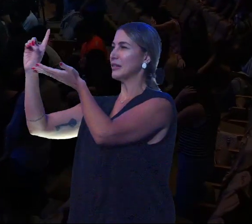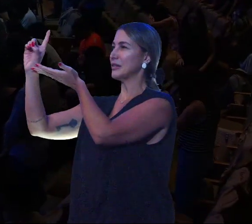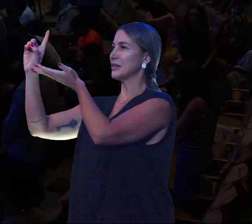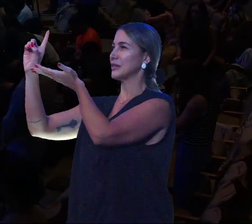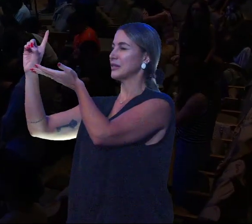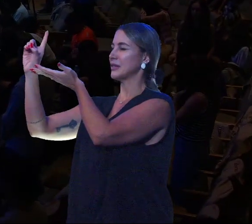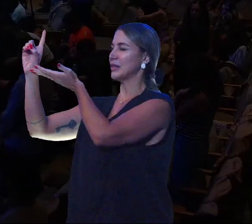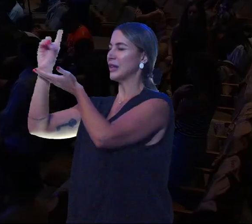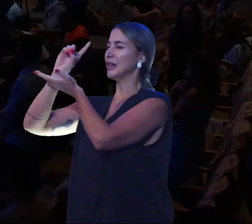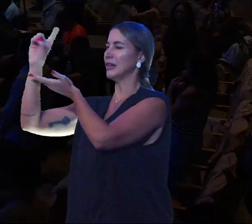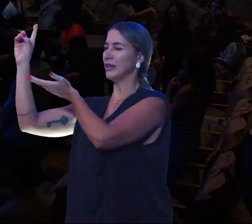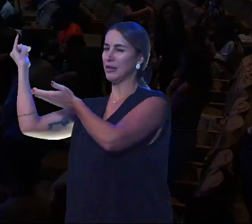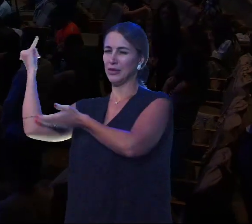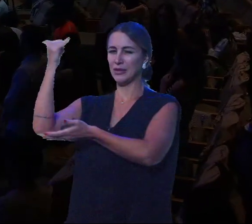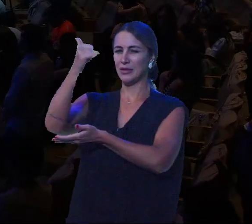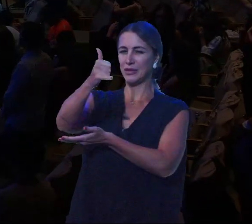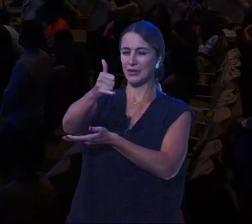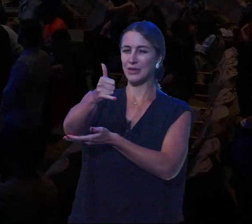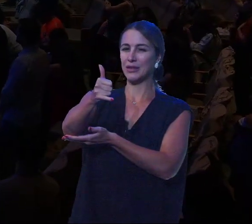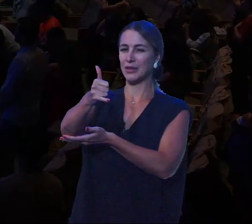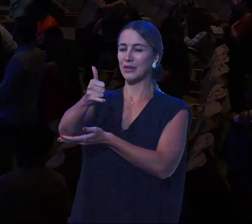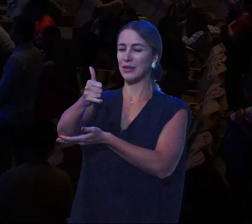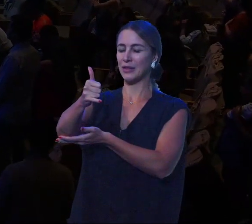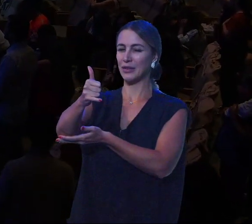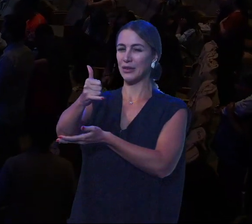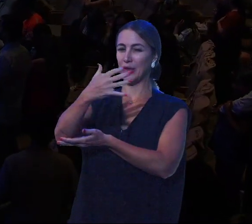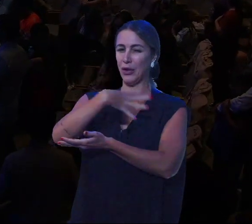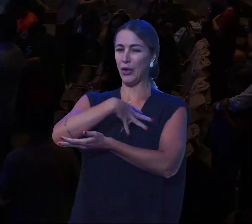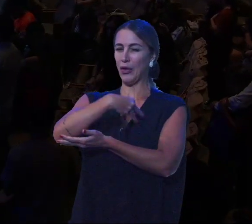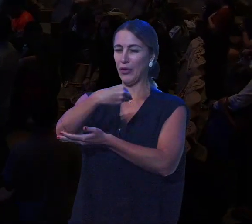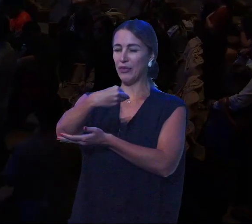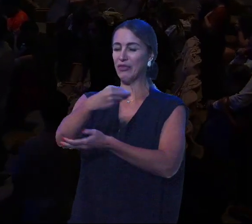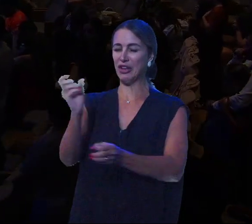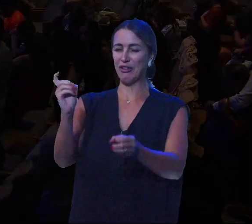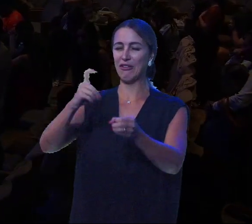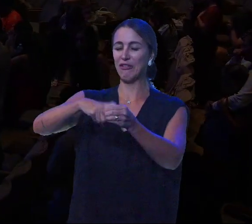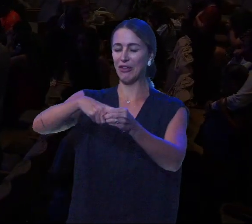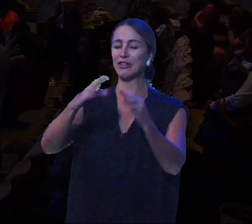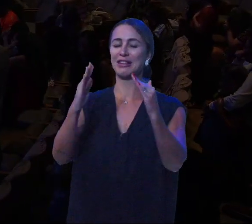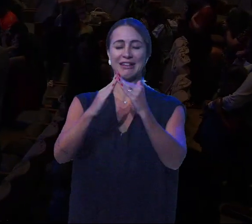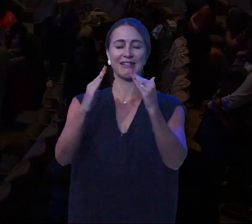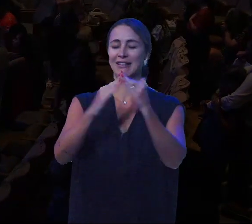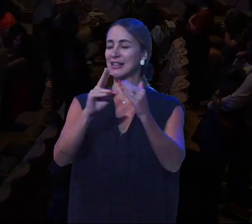Deus está dizendo que vai trazer de volta os seus filhos para a casa dele em nome de Jesus.